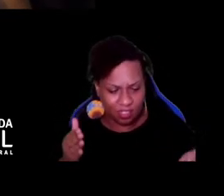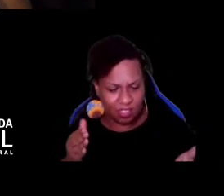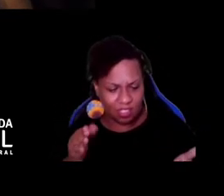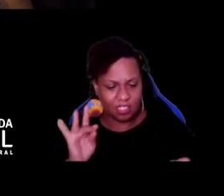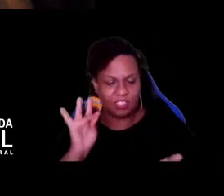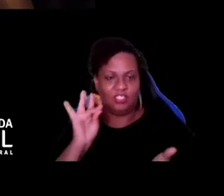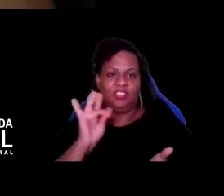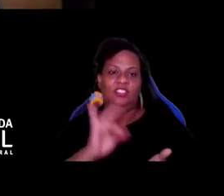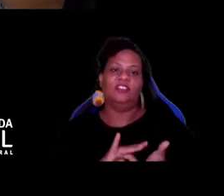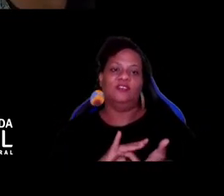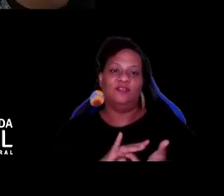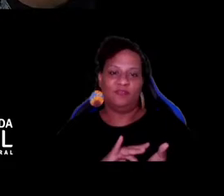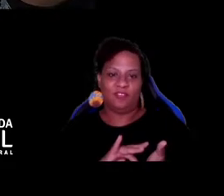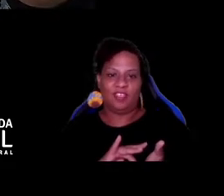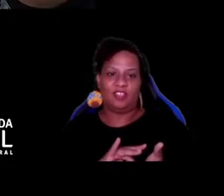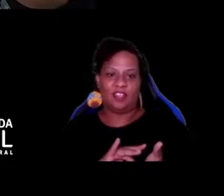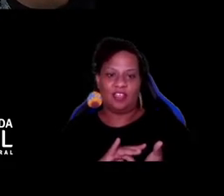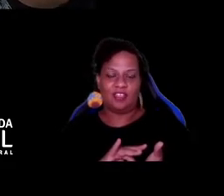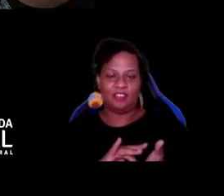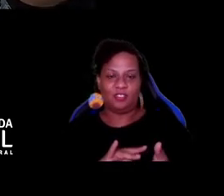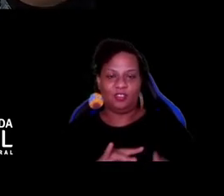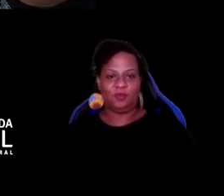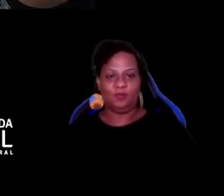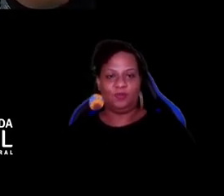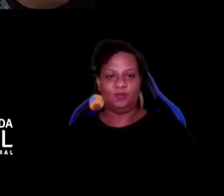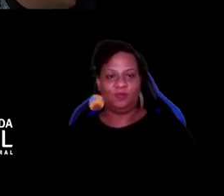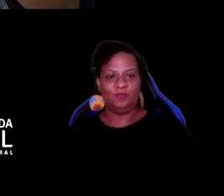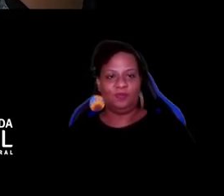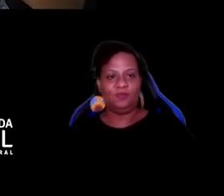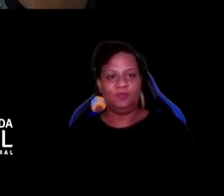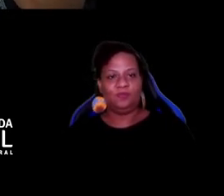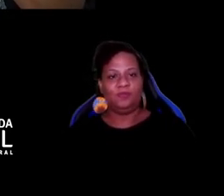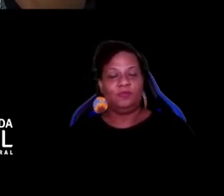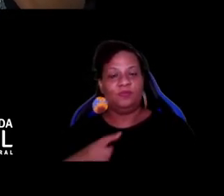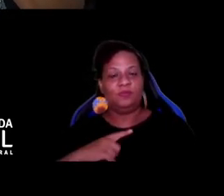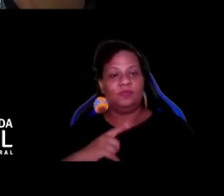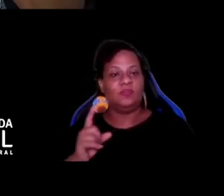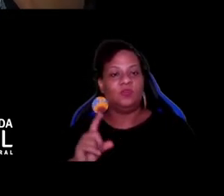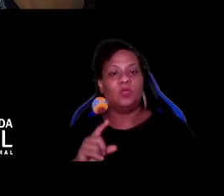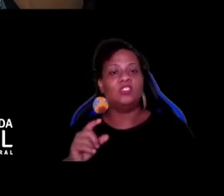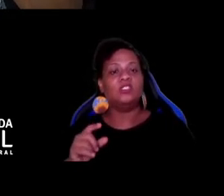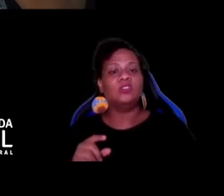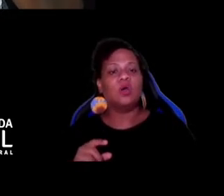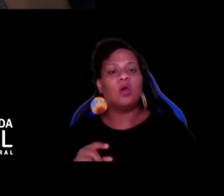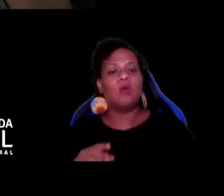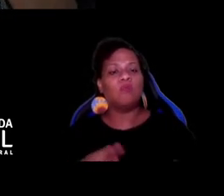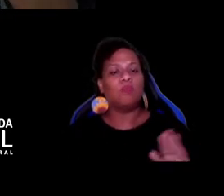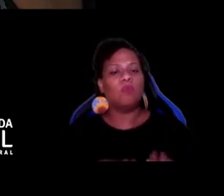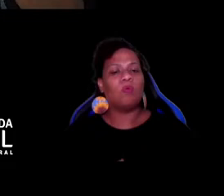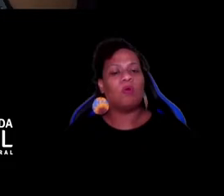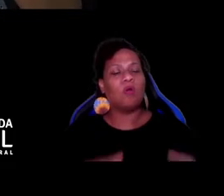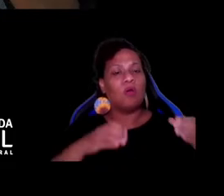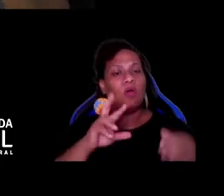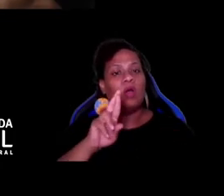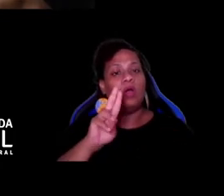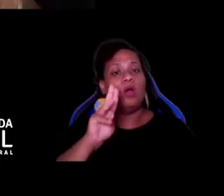Né. E tem uma coisa, assim, não é importante só tocar o rum. Né, o mais importante é começar a